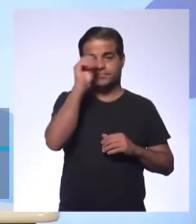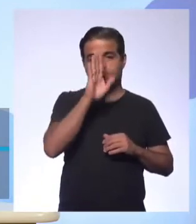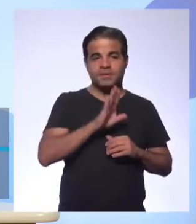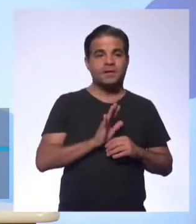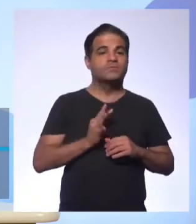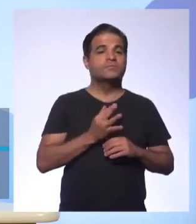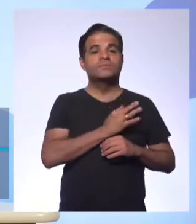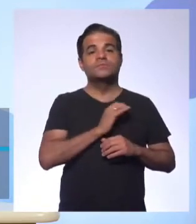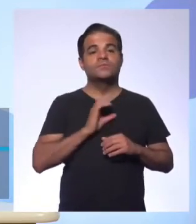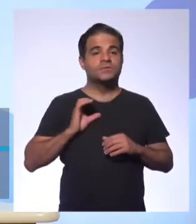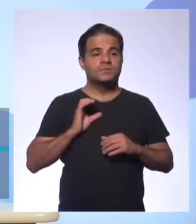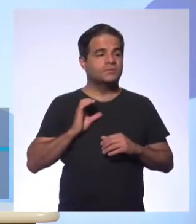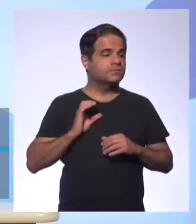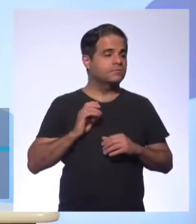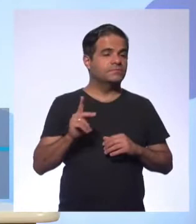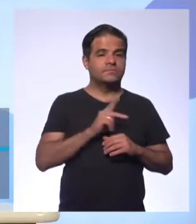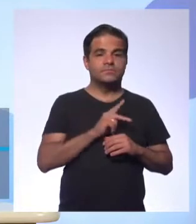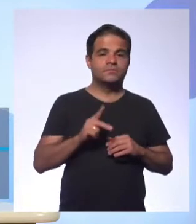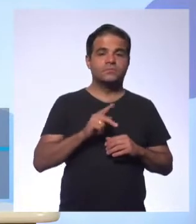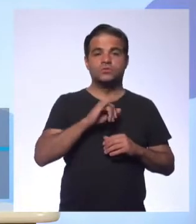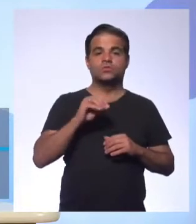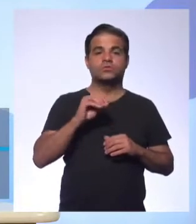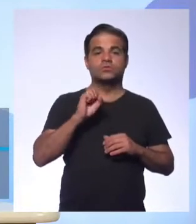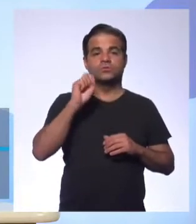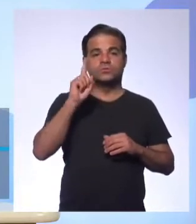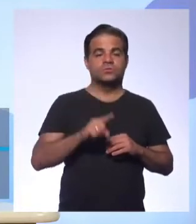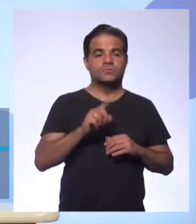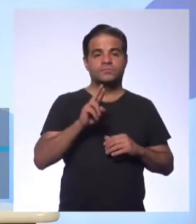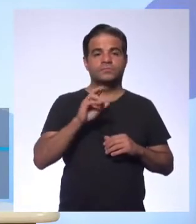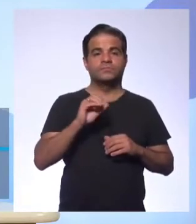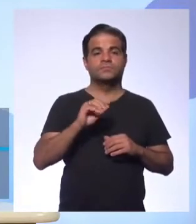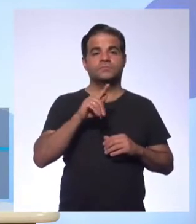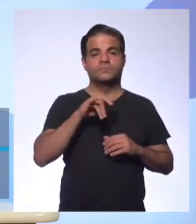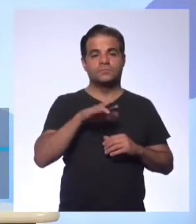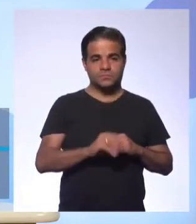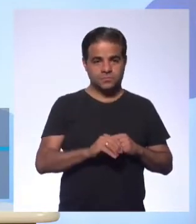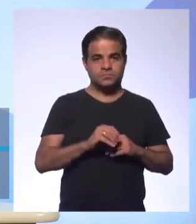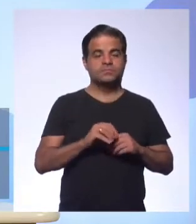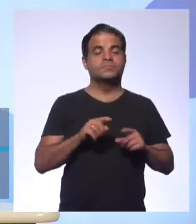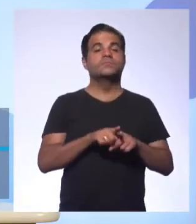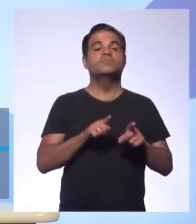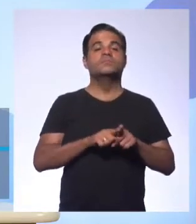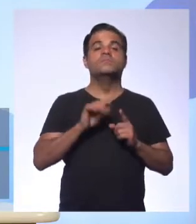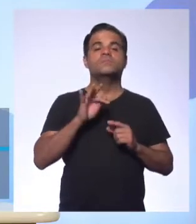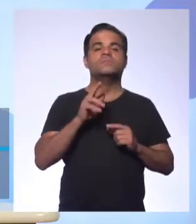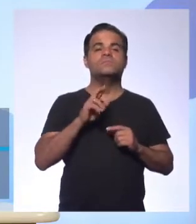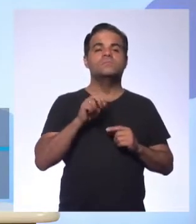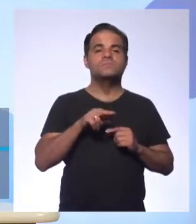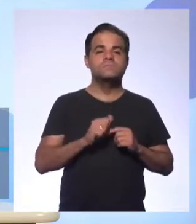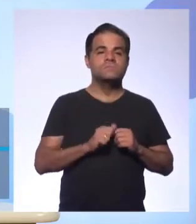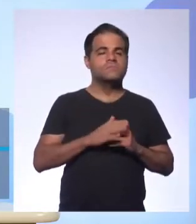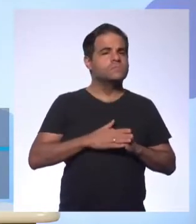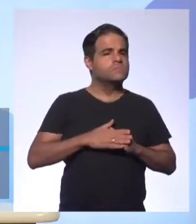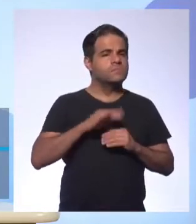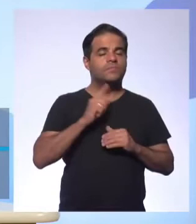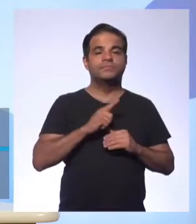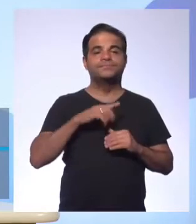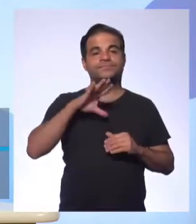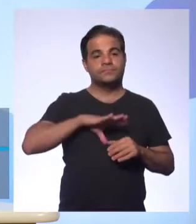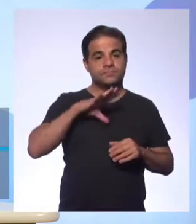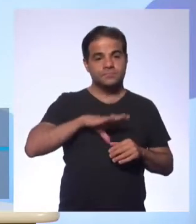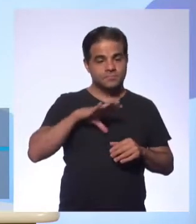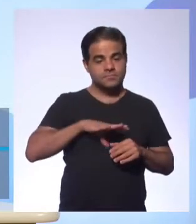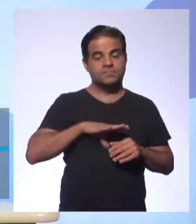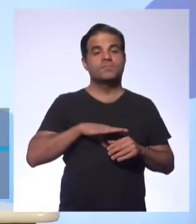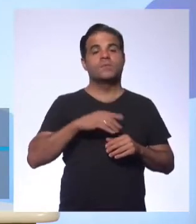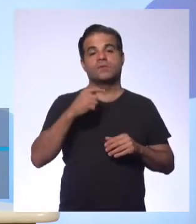França. Pro José Rogério, Portugal, Inglaterra e França. Os que mais tiveram foram Portugal, Inglaterra